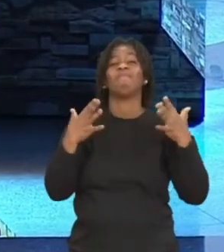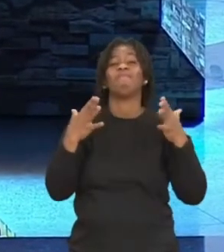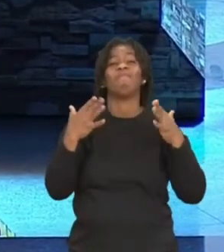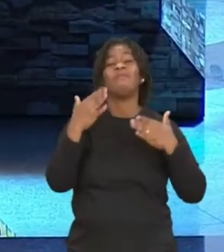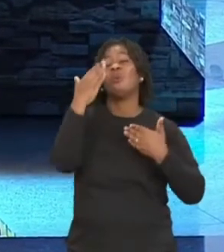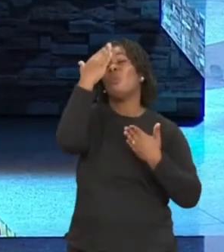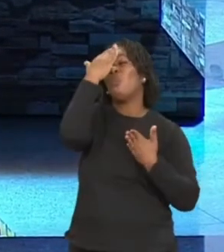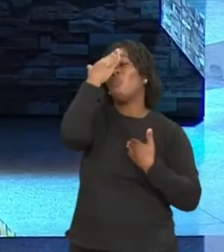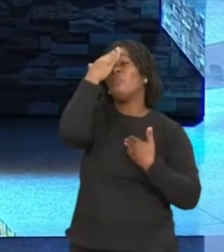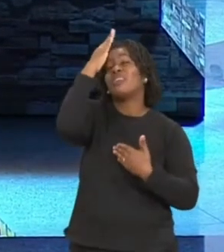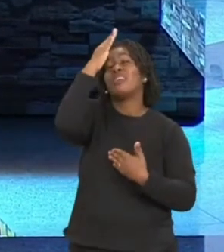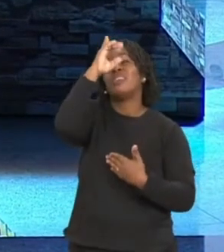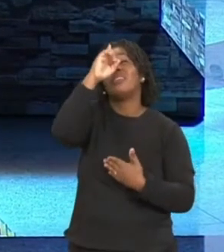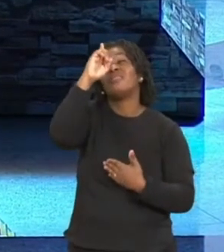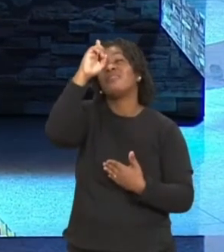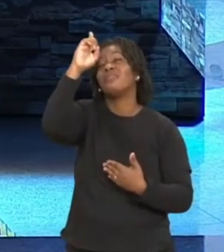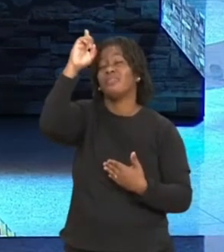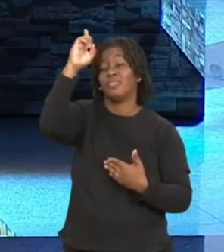Obrigado, meu Deus.